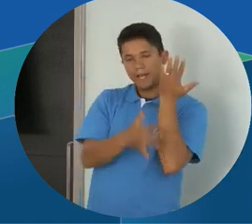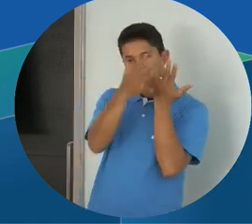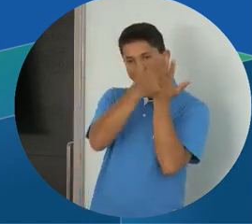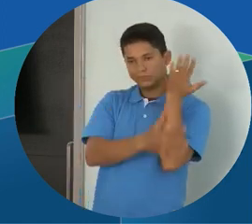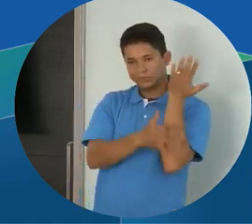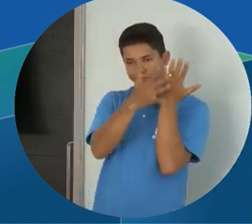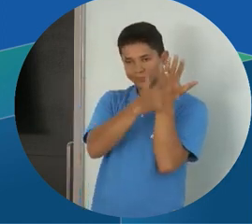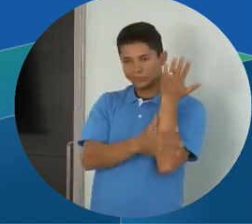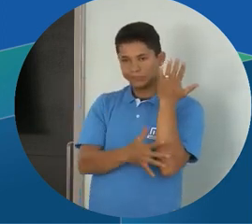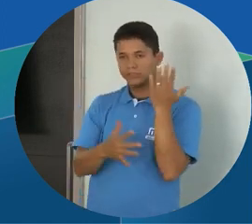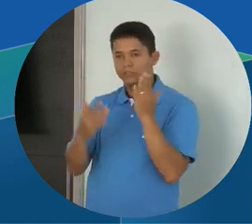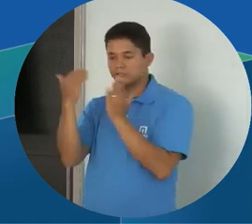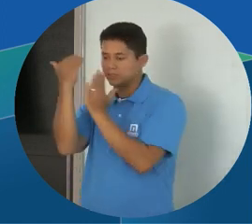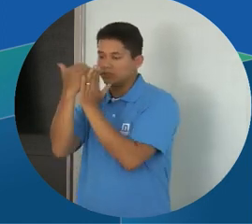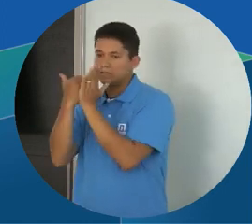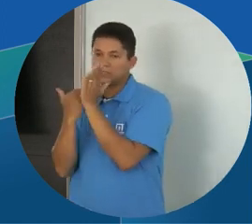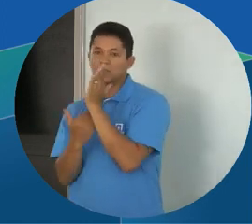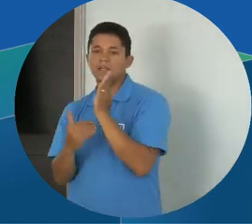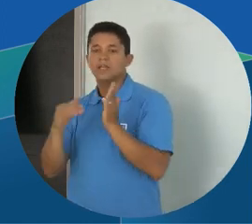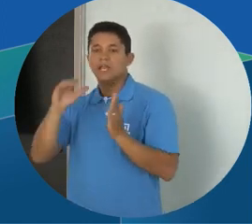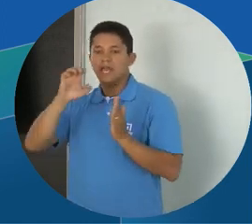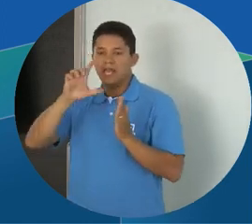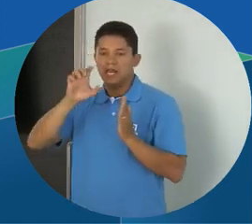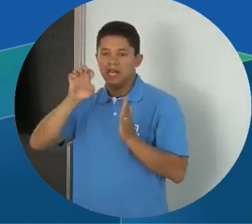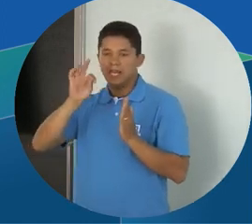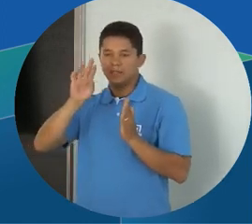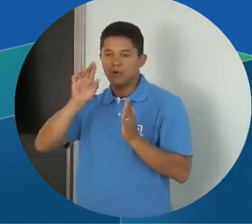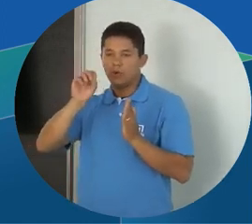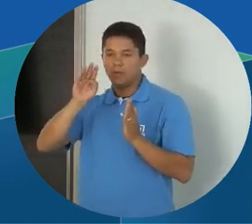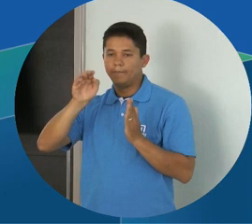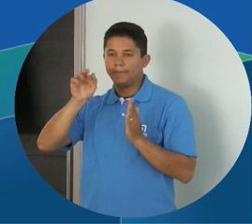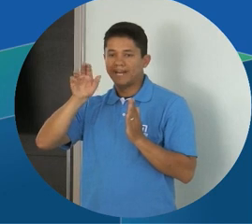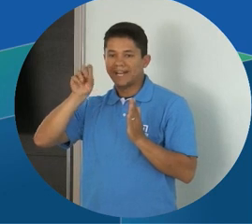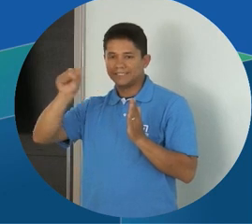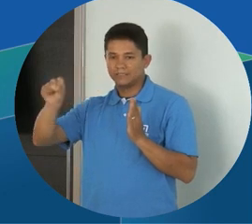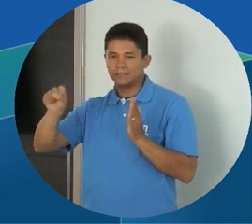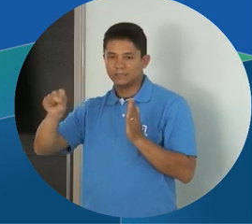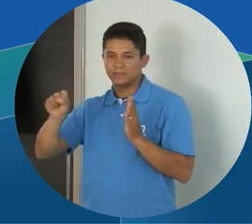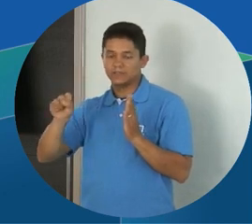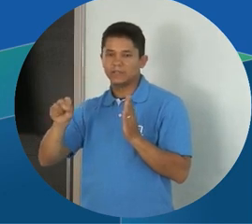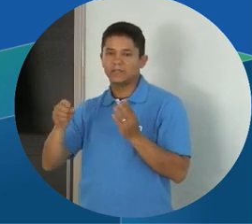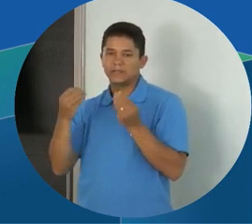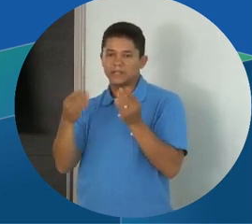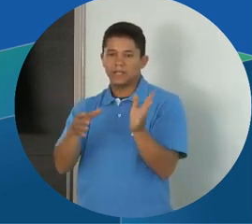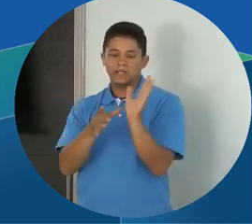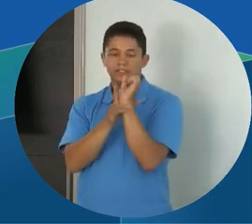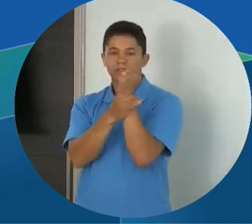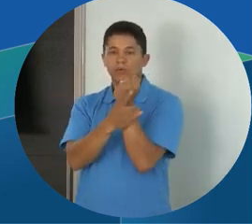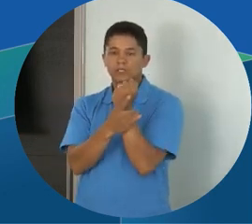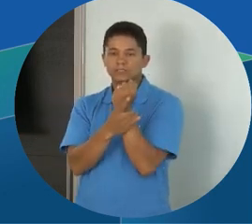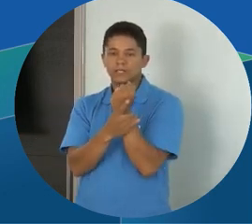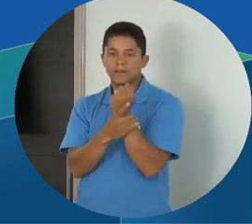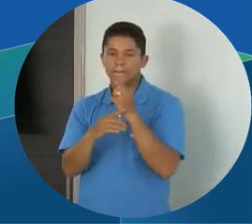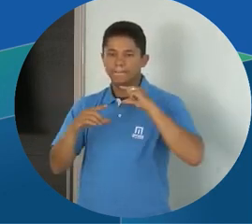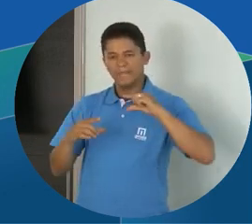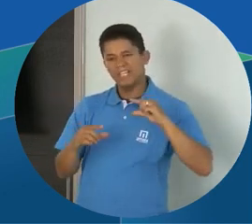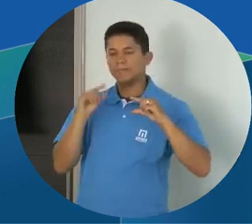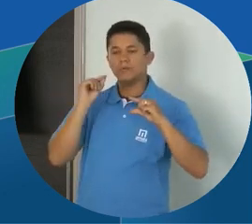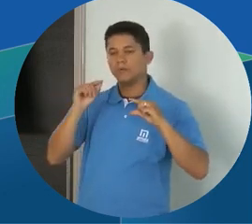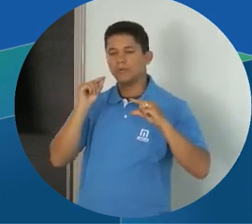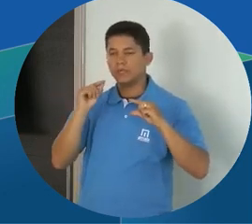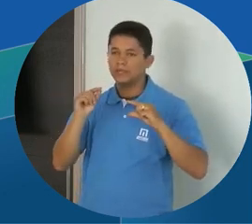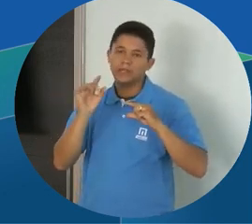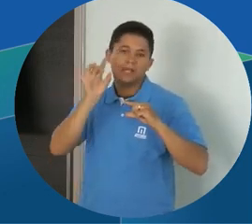da Eletrobras, que condicionam um fator de segurança mínimo que deve ser atendido para